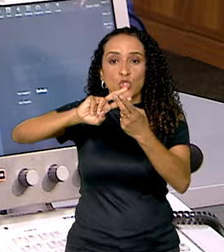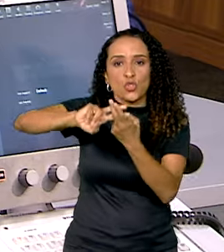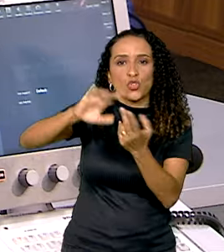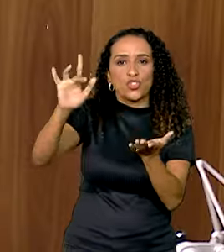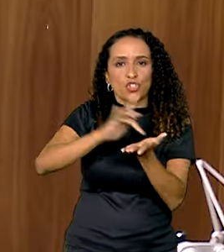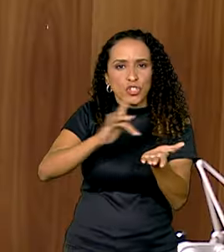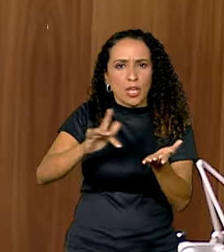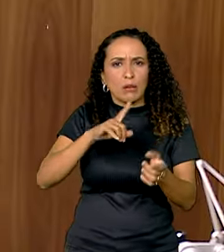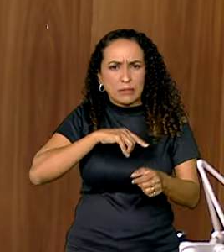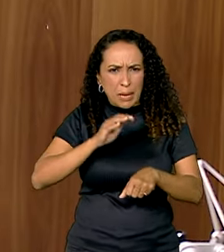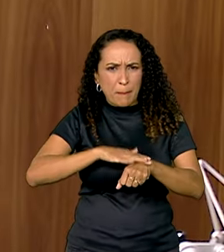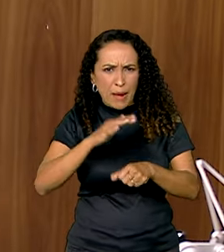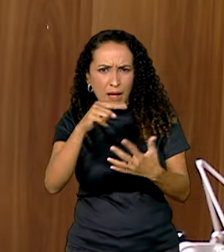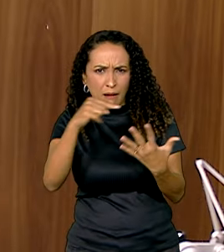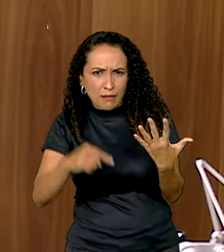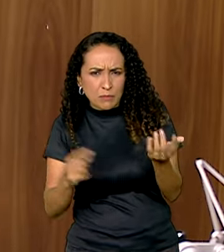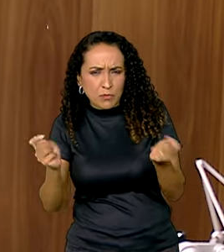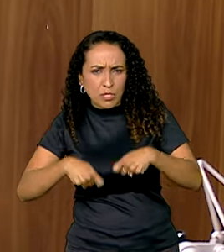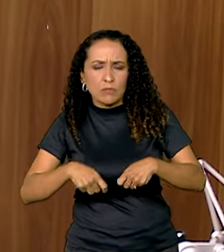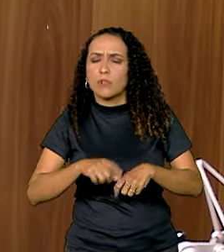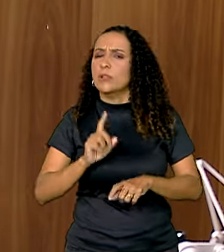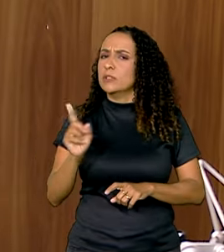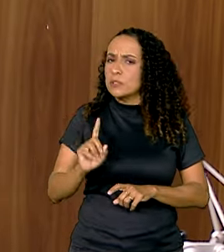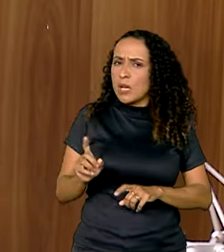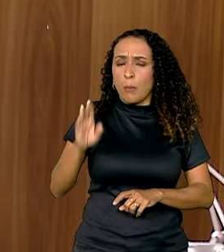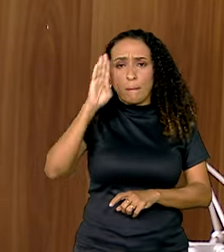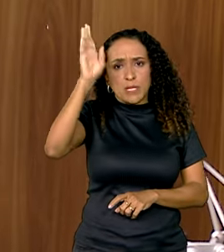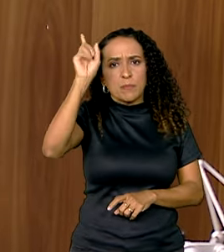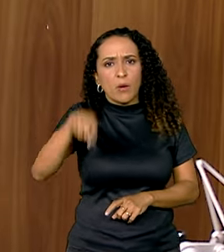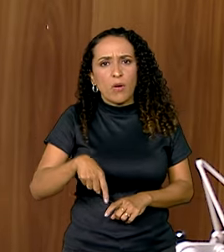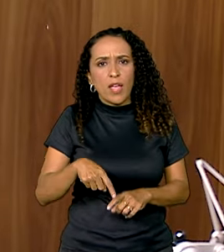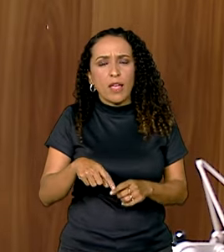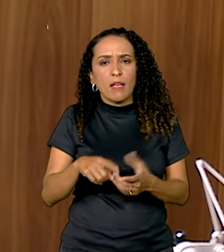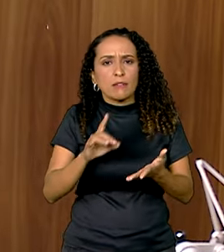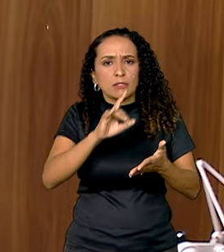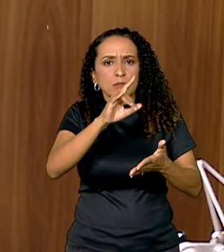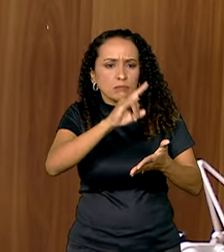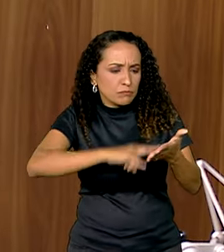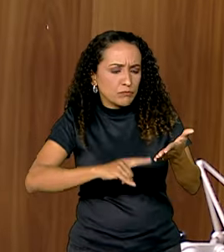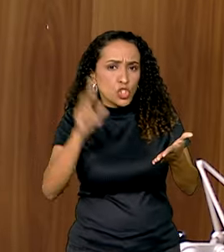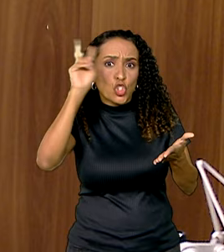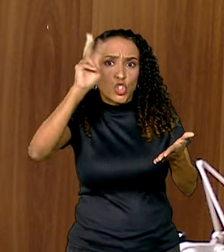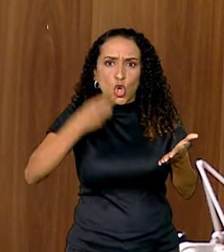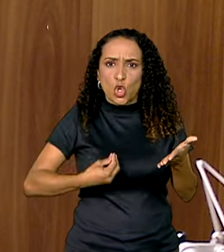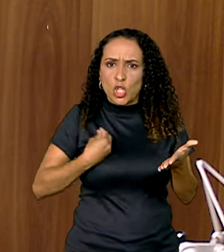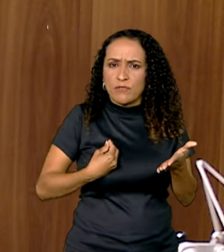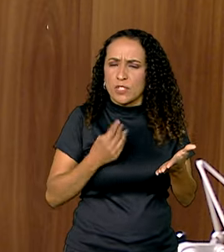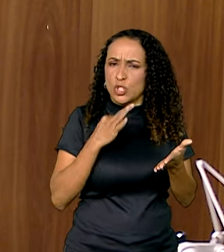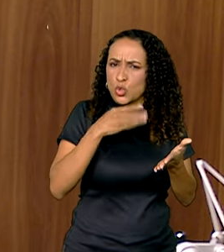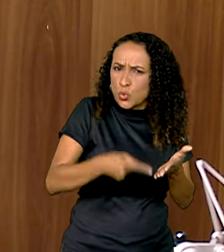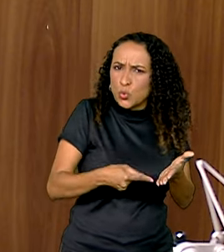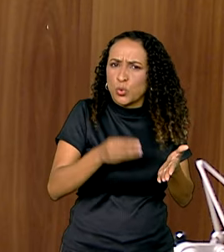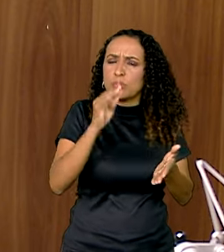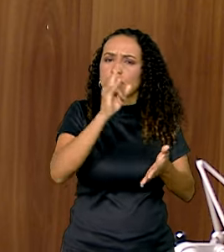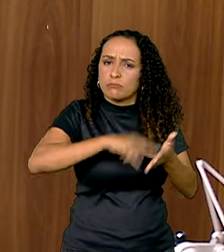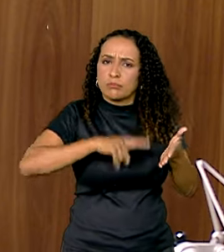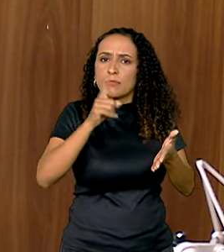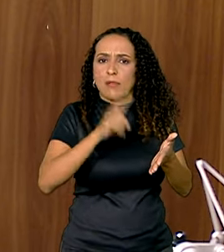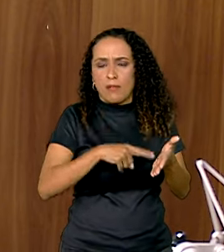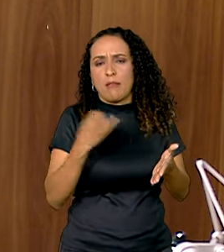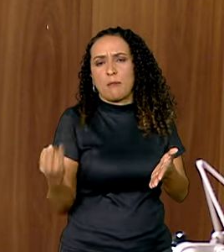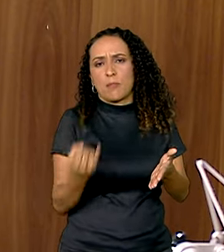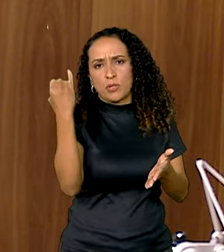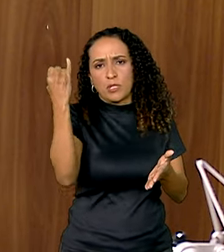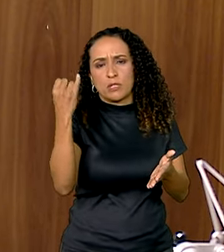As principais ferramentas são o prontuário, né? O prontuário eletrônico, ele vai ser fundamental